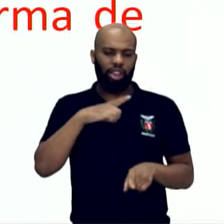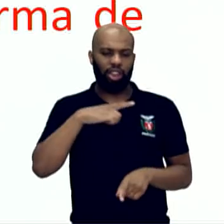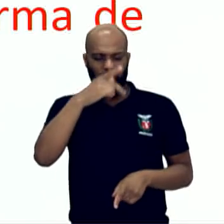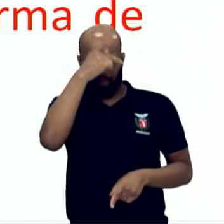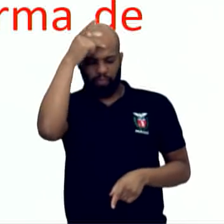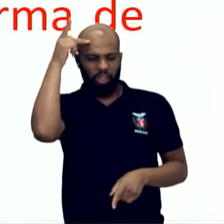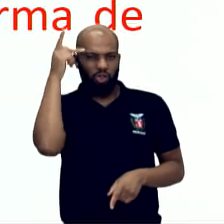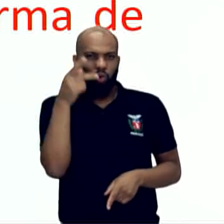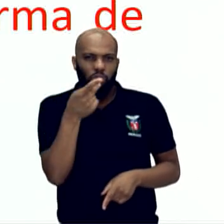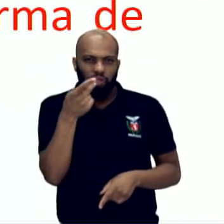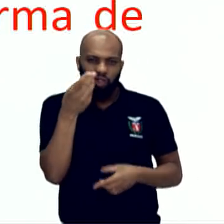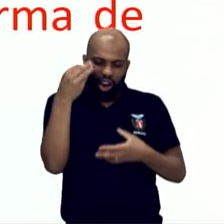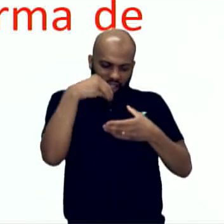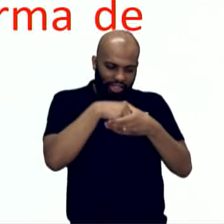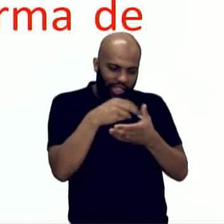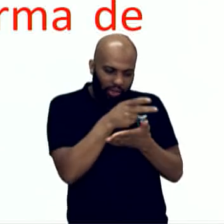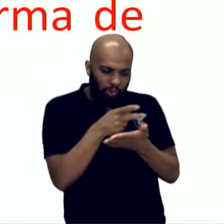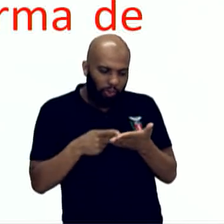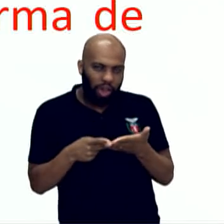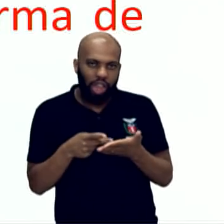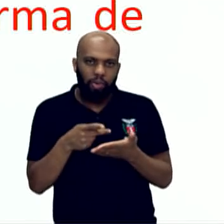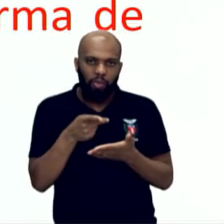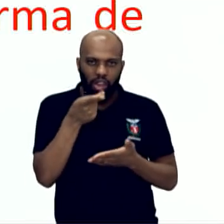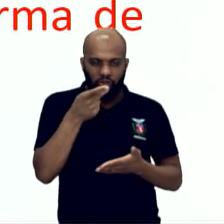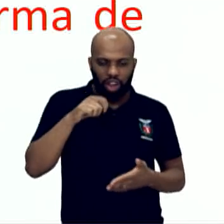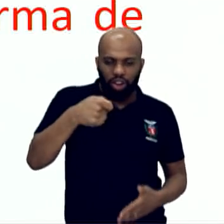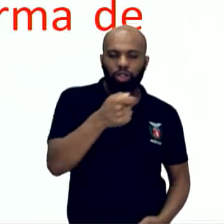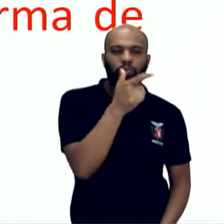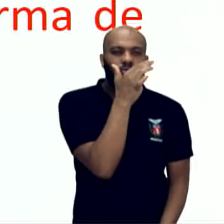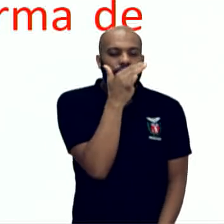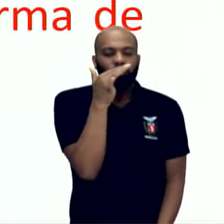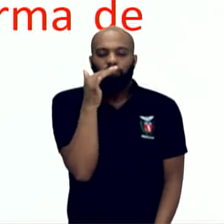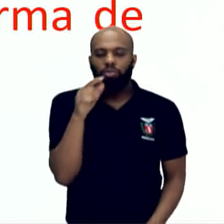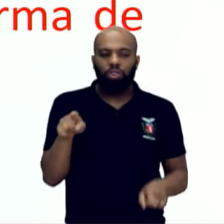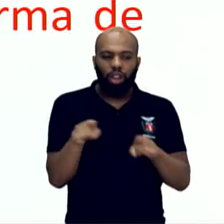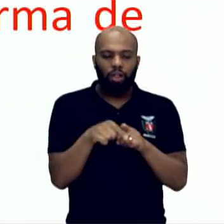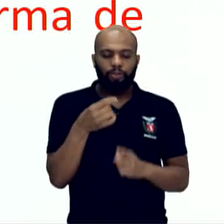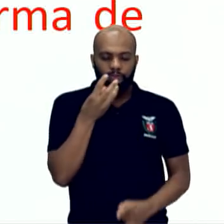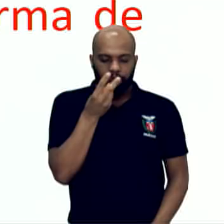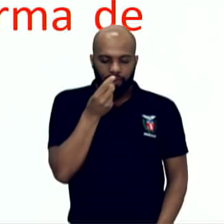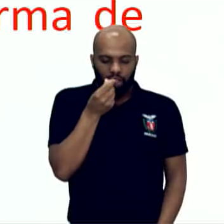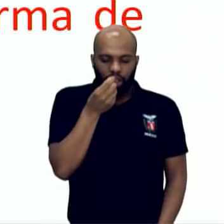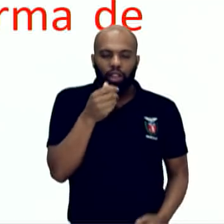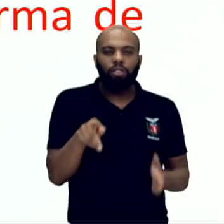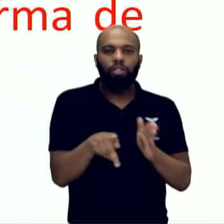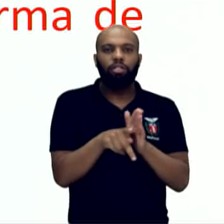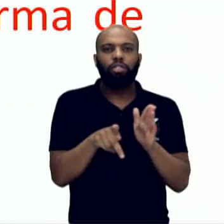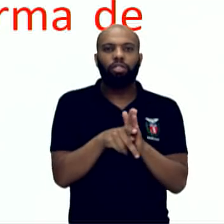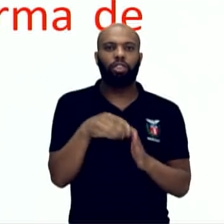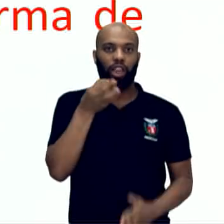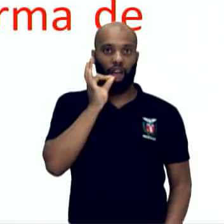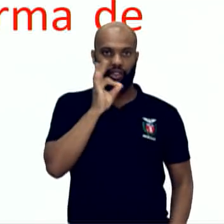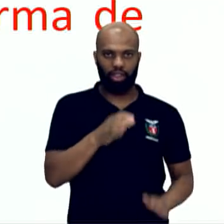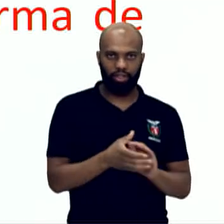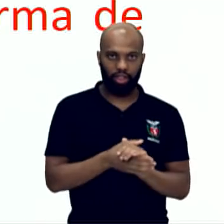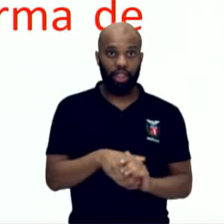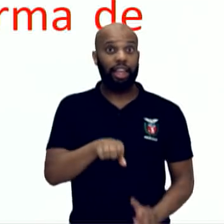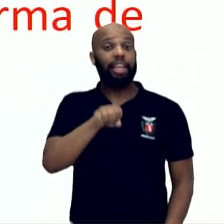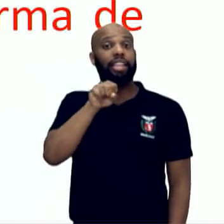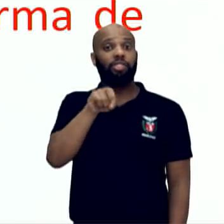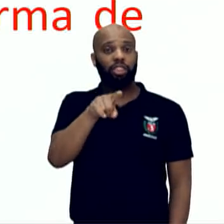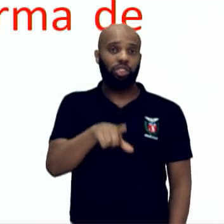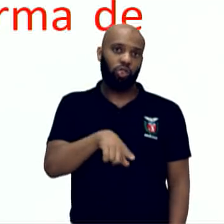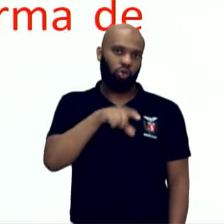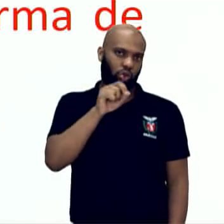Lembra a voz que fala no poema em sentir o cheiro e o gosto do café. Quem colocou que é sobre